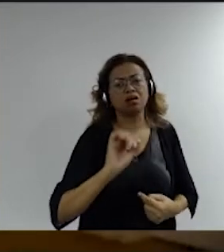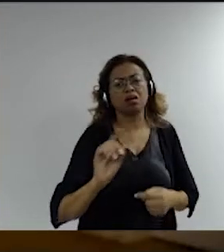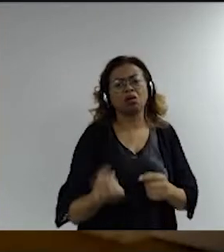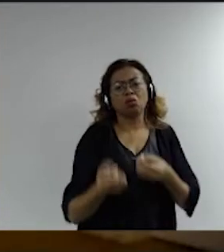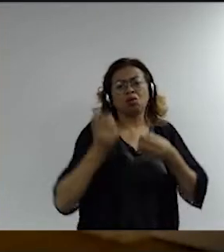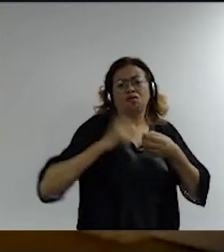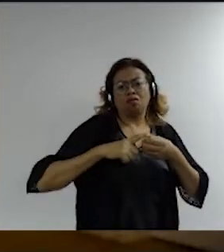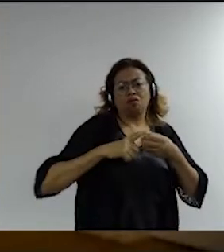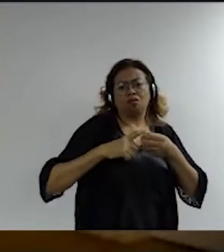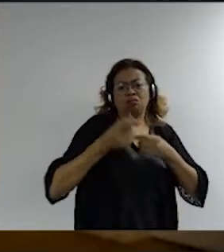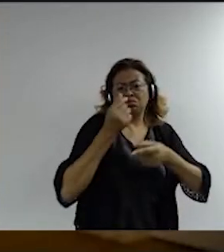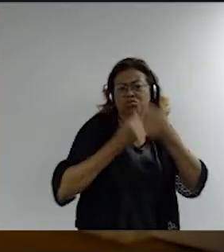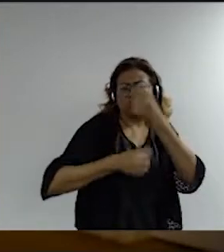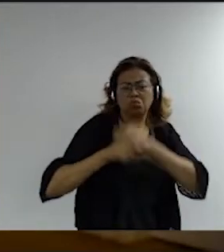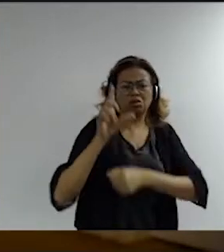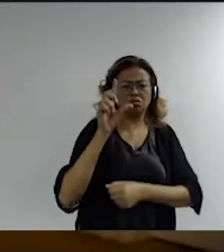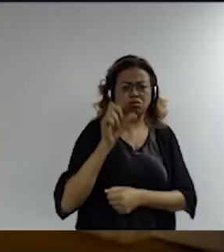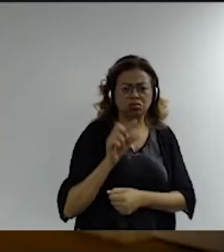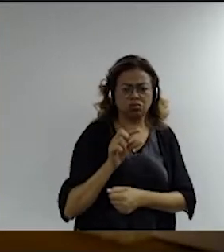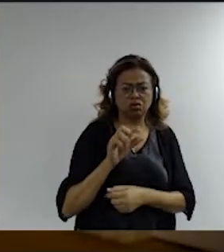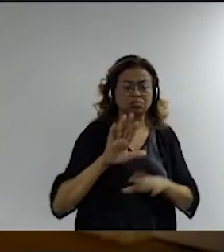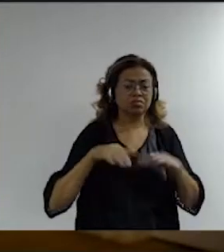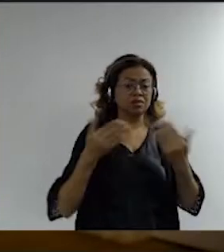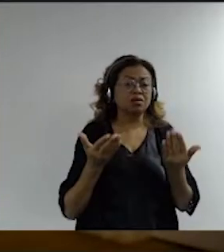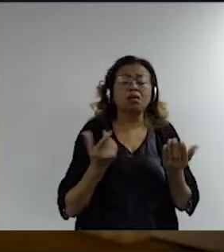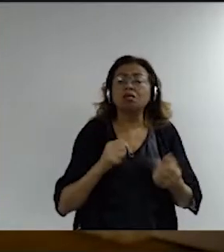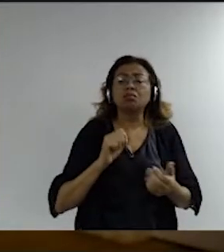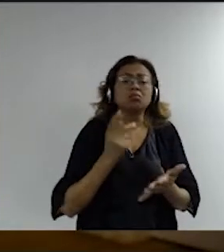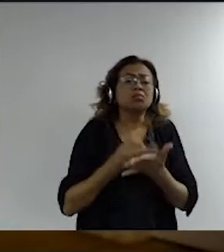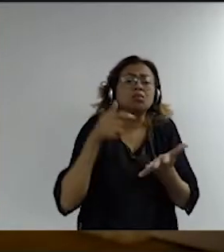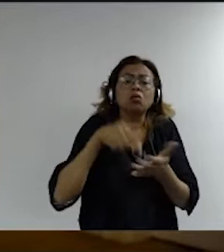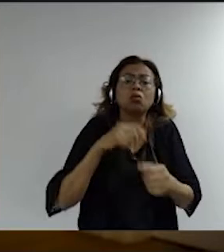isso como consequência de algo